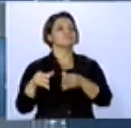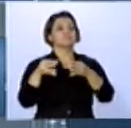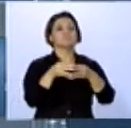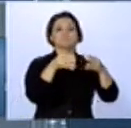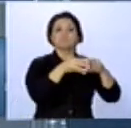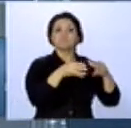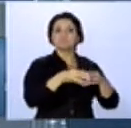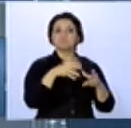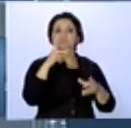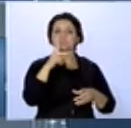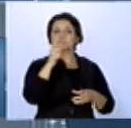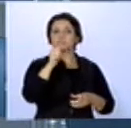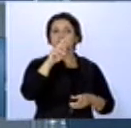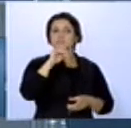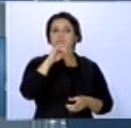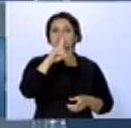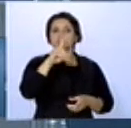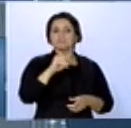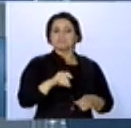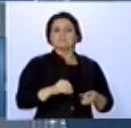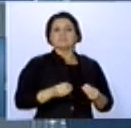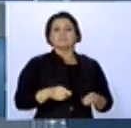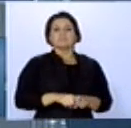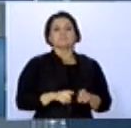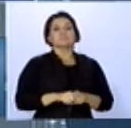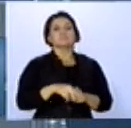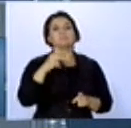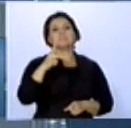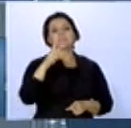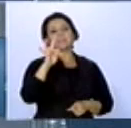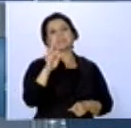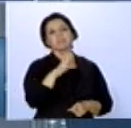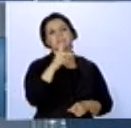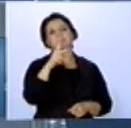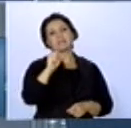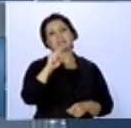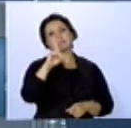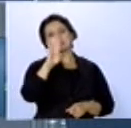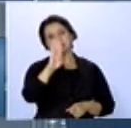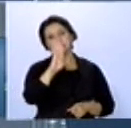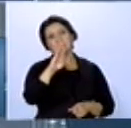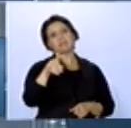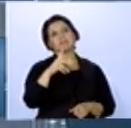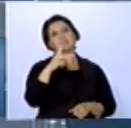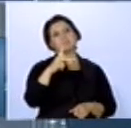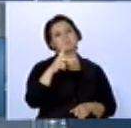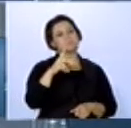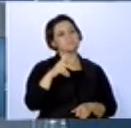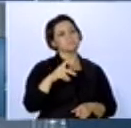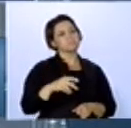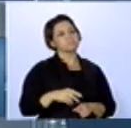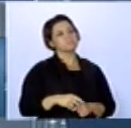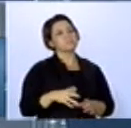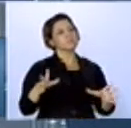vê a concentração um PT PSDB e PMDB ele juntos